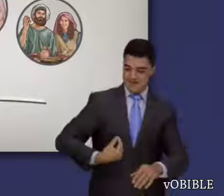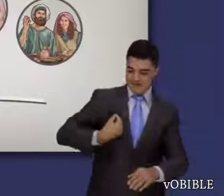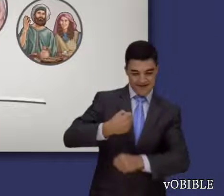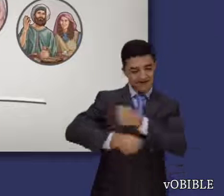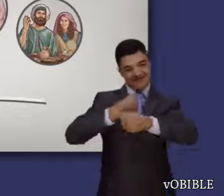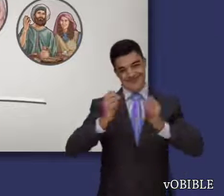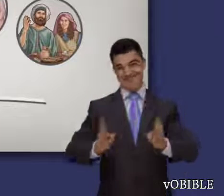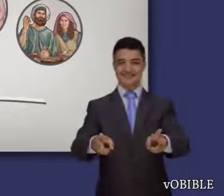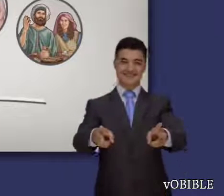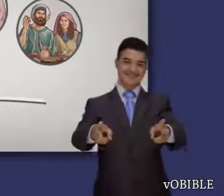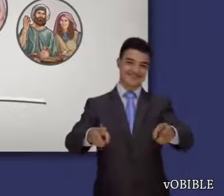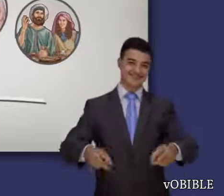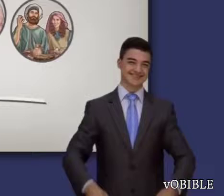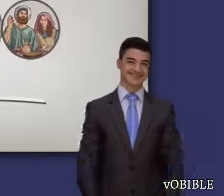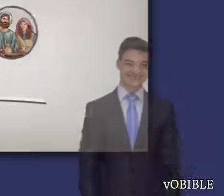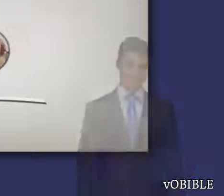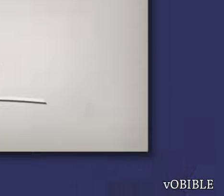Deus pode nos dar?